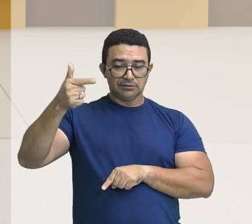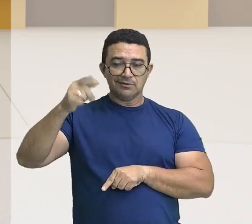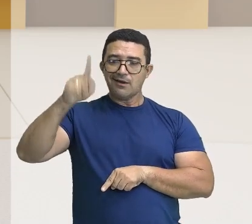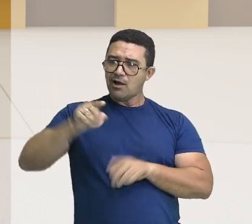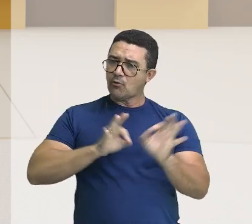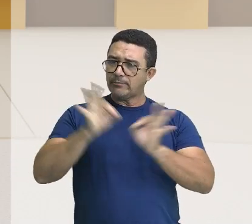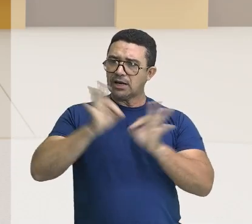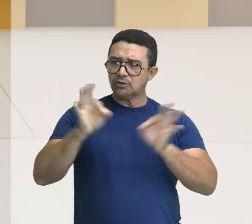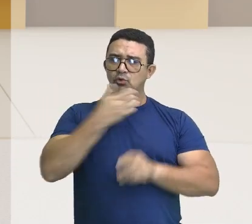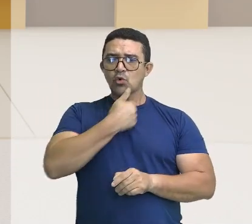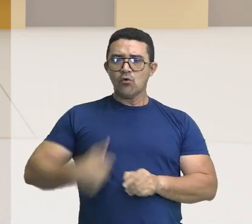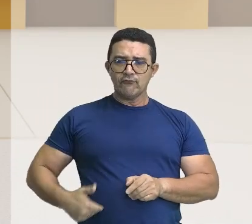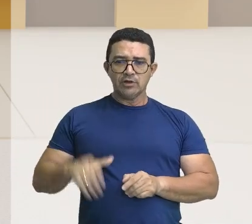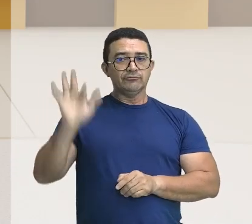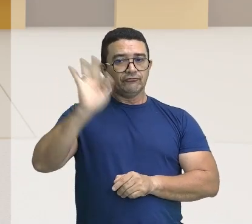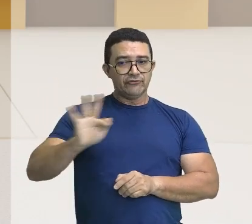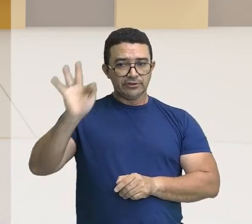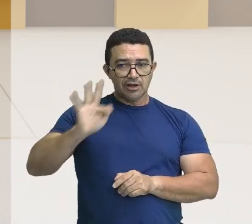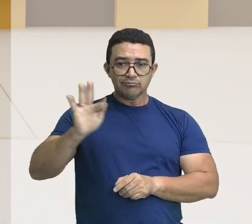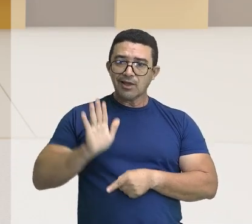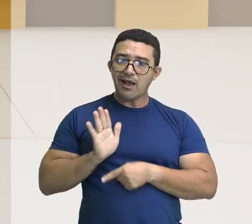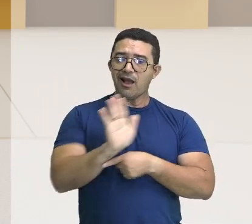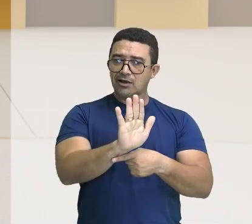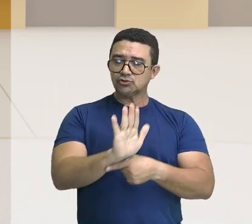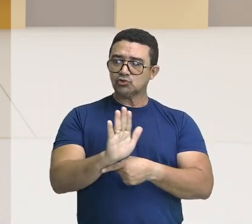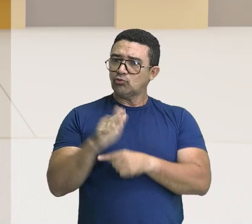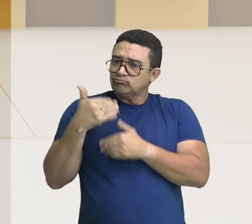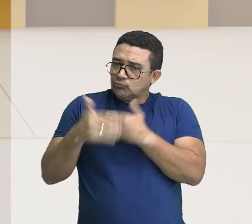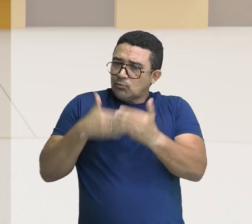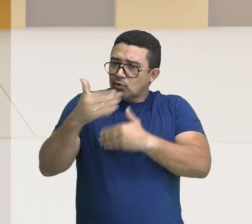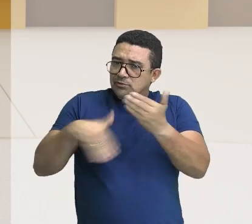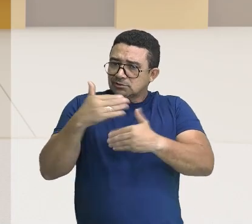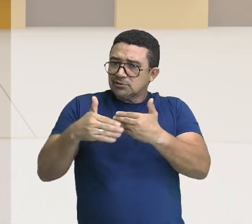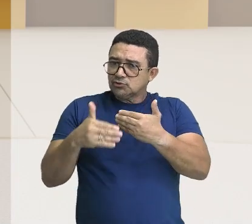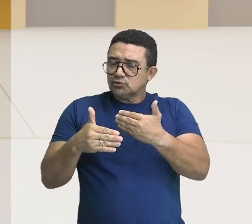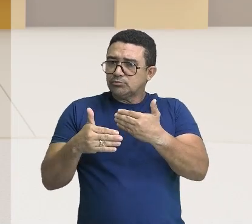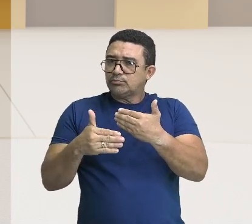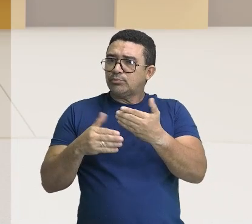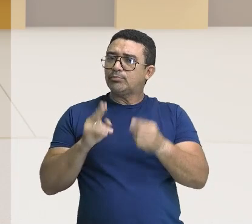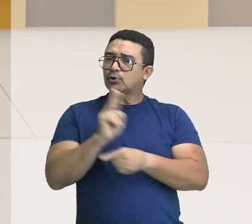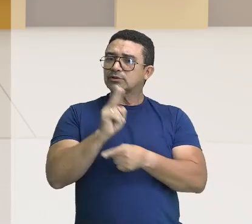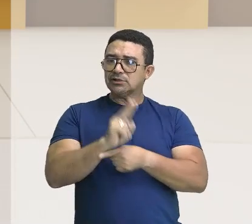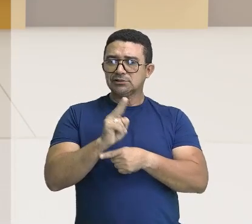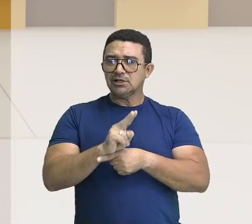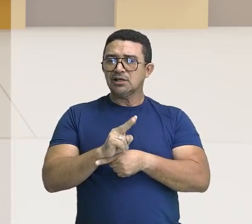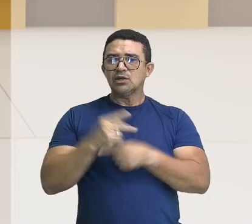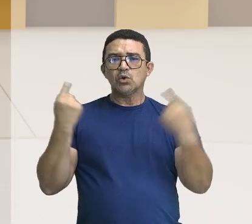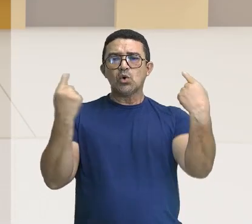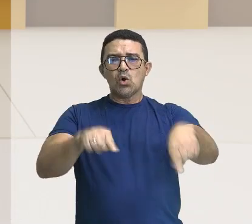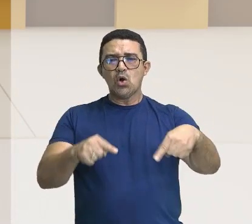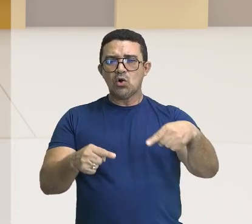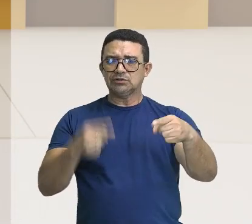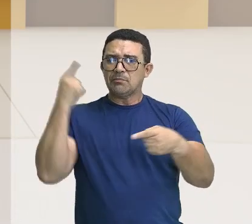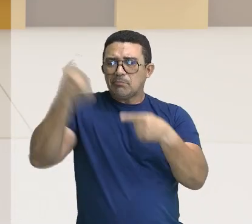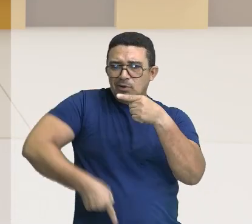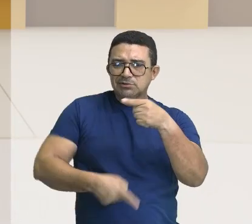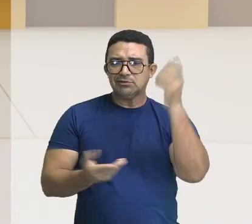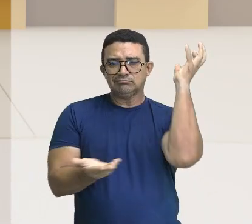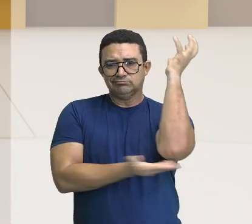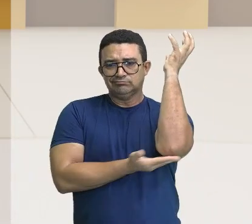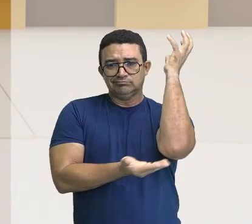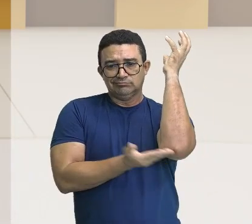governo federal que ajudou, né, nesse processo de combate ao desmatamento. O problema foi que, a partir